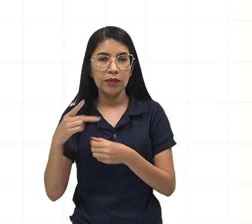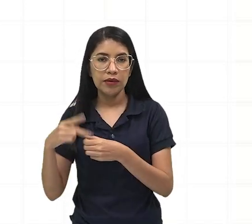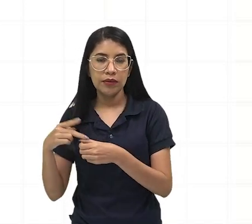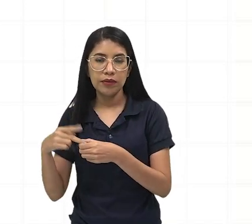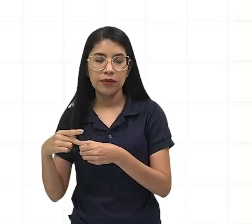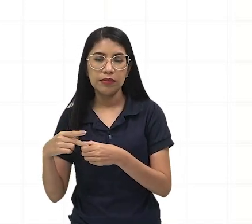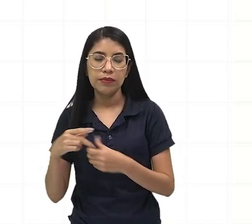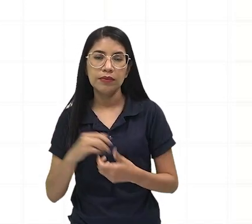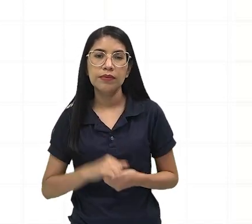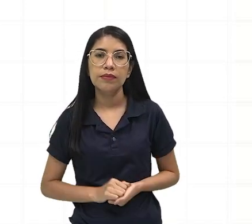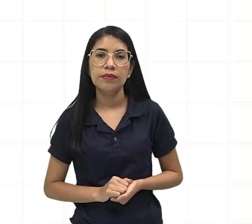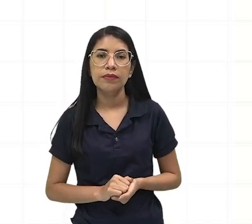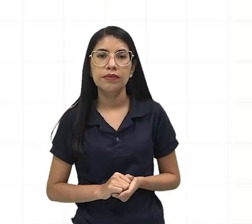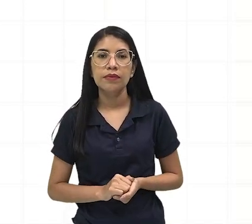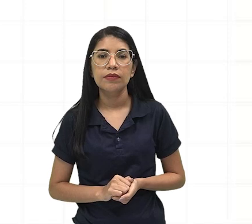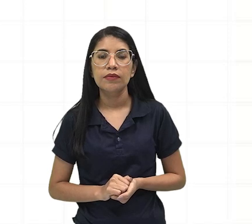petróleo,